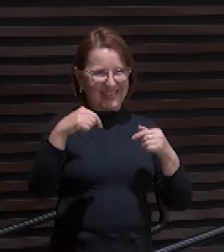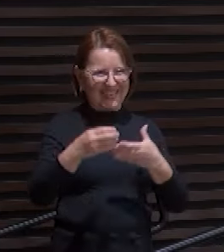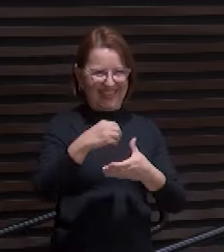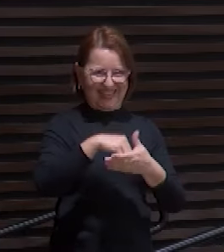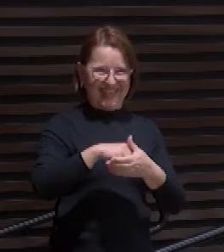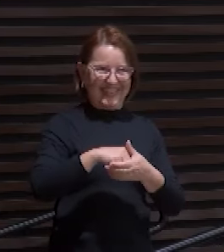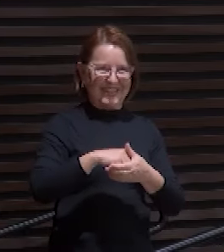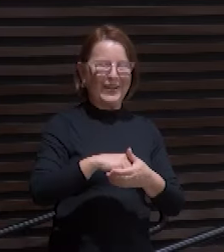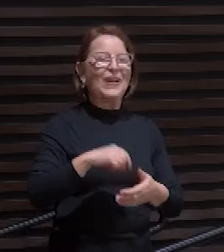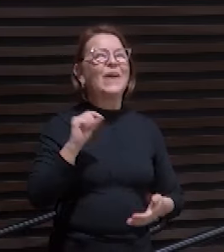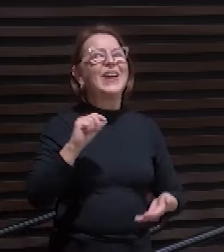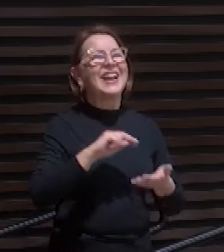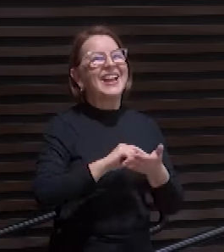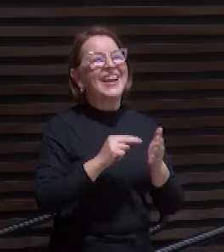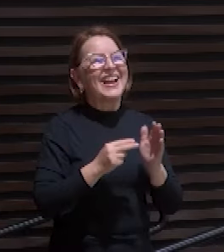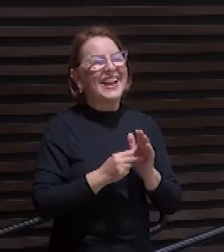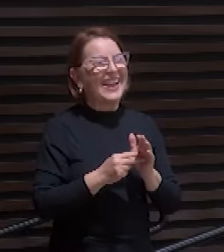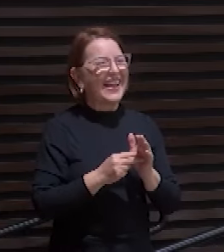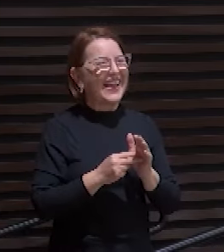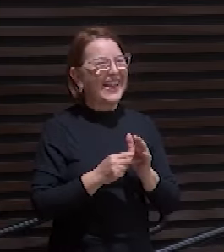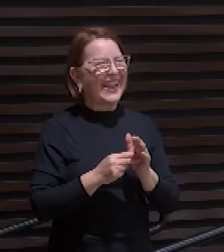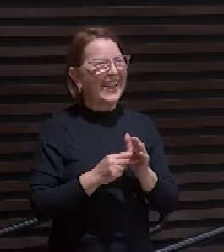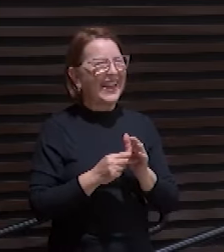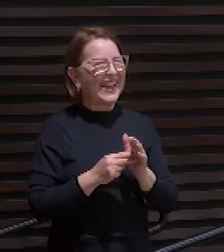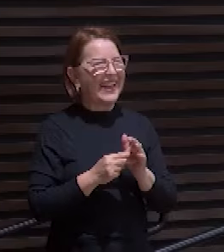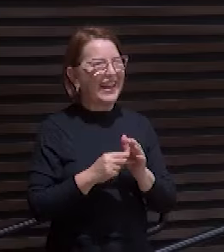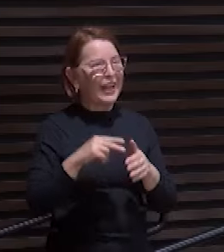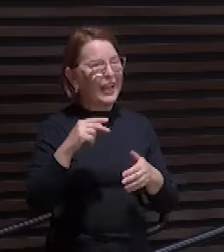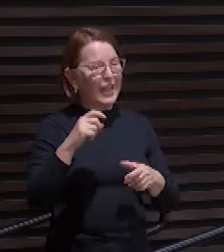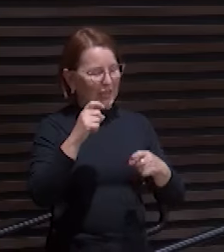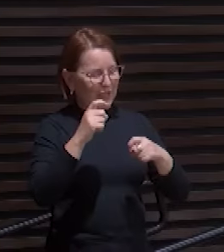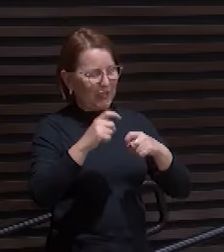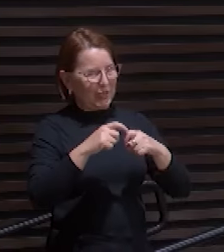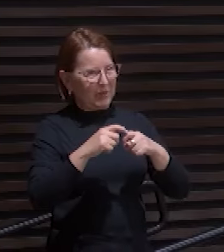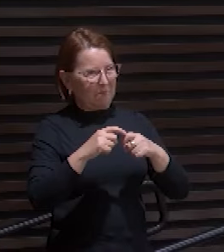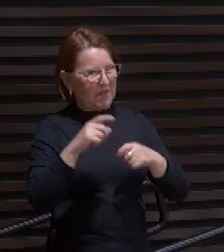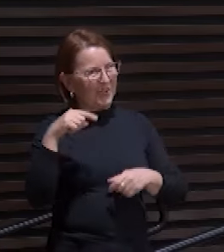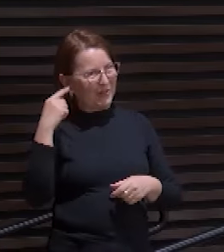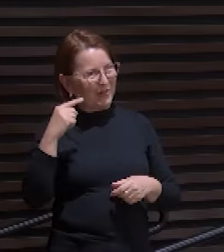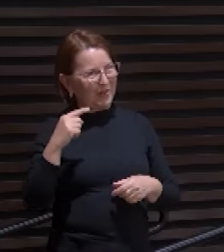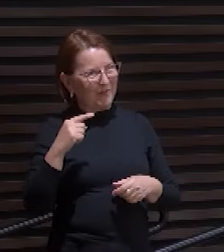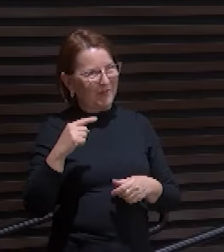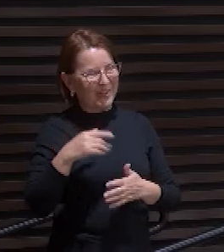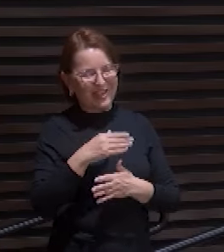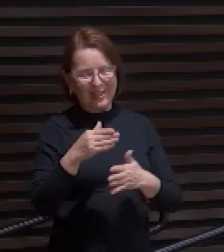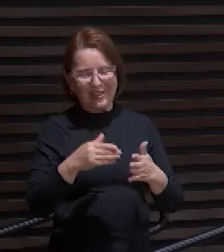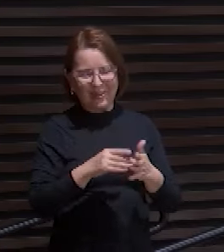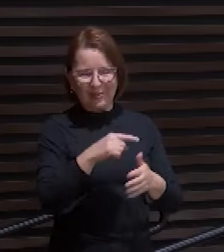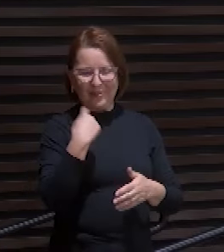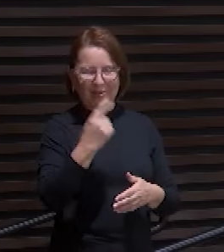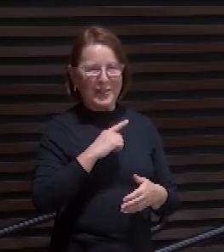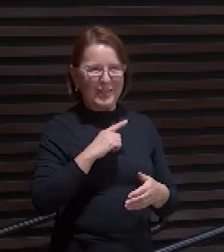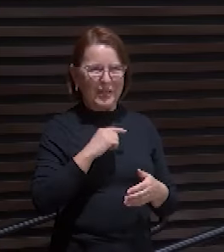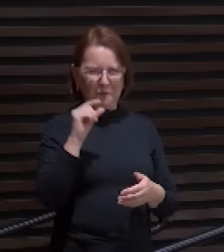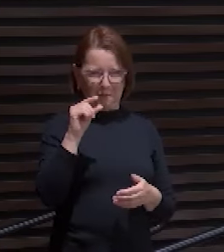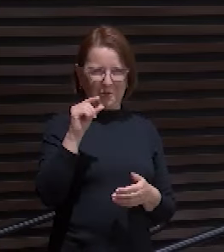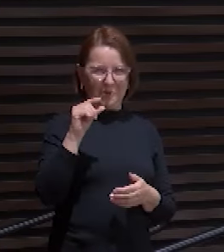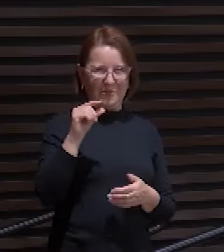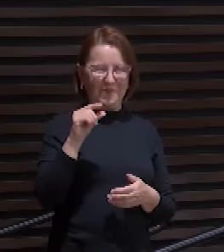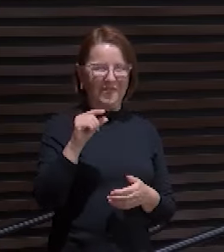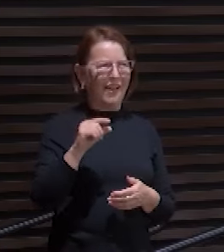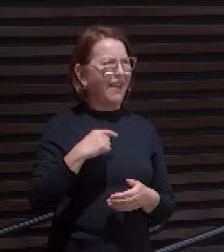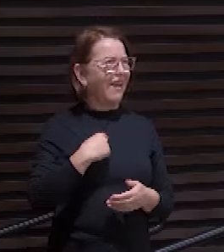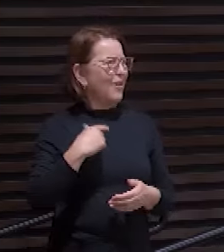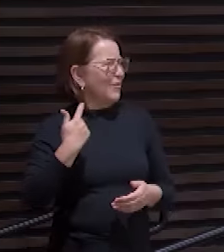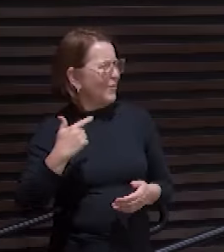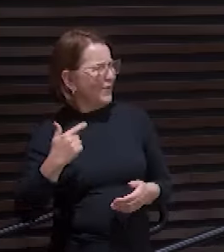que isso significa? De médico e louco, todo mundo tem um pouco. Eu não tenho dificuldade nenhuma de